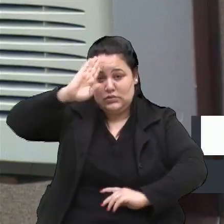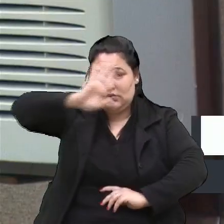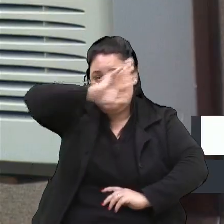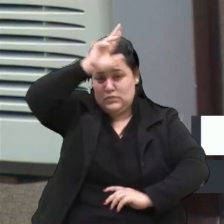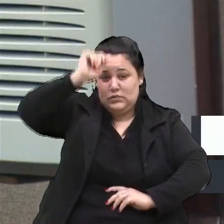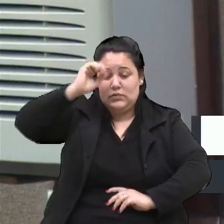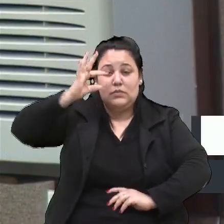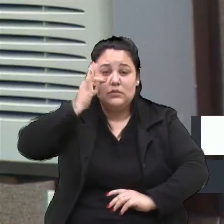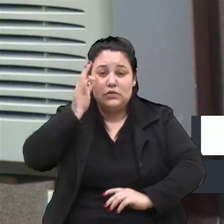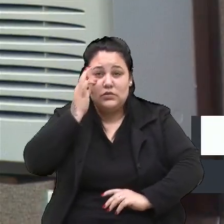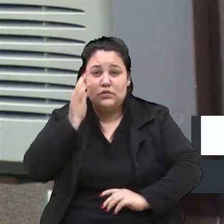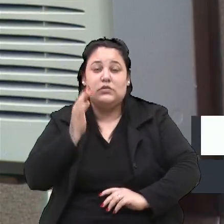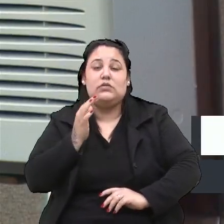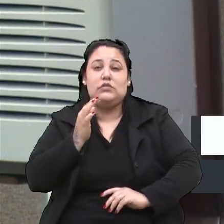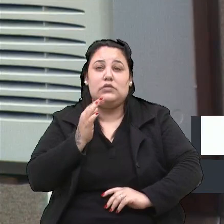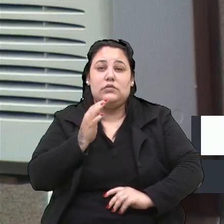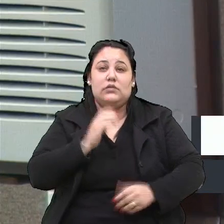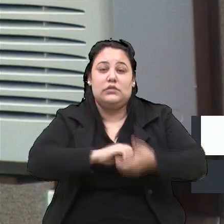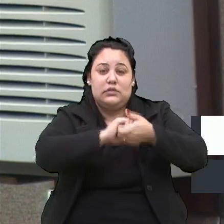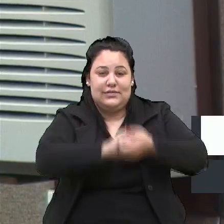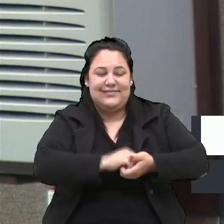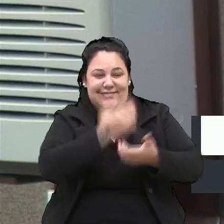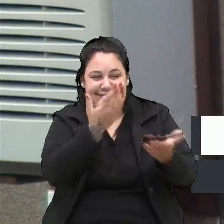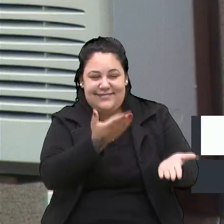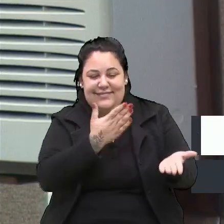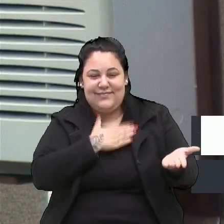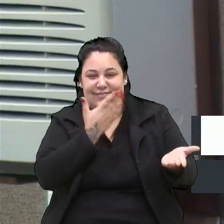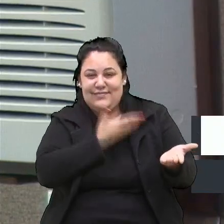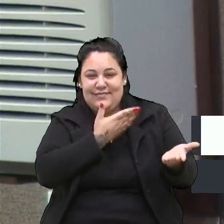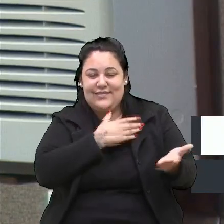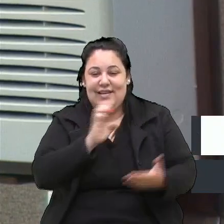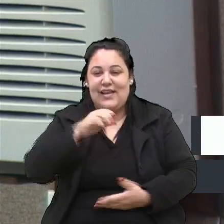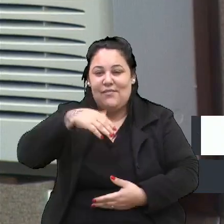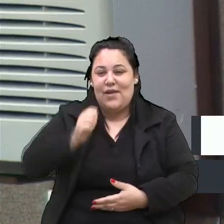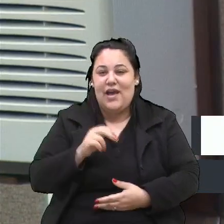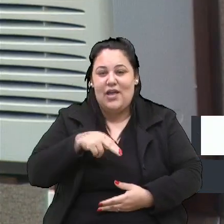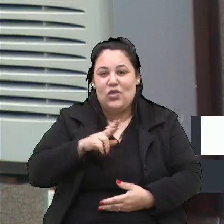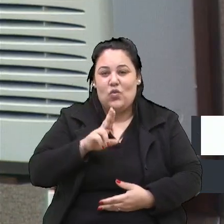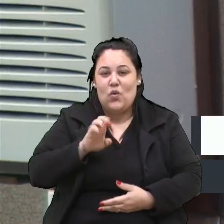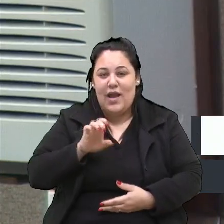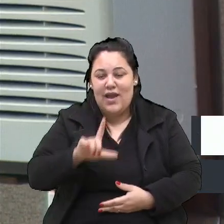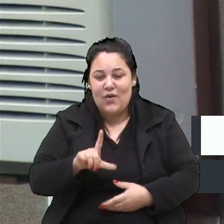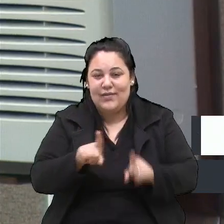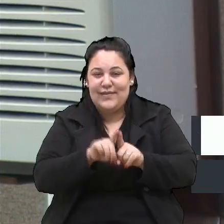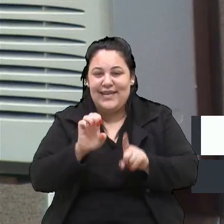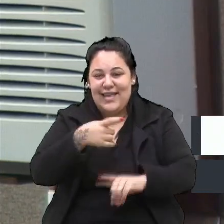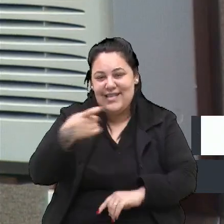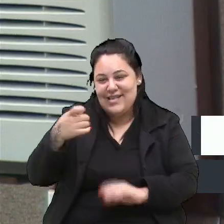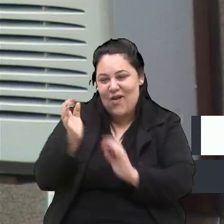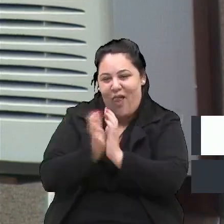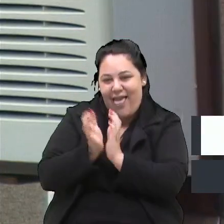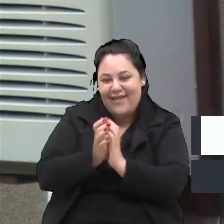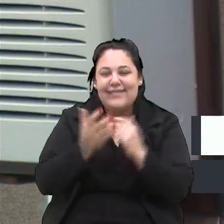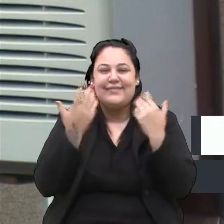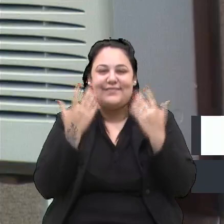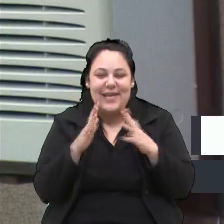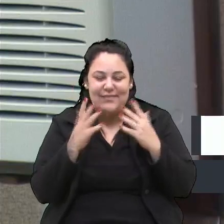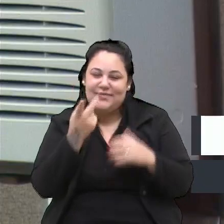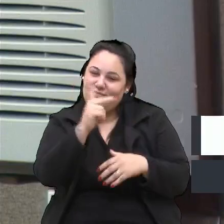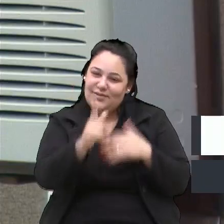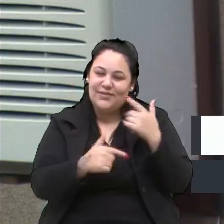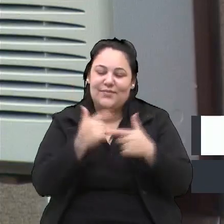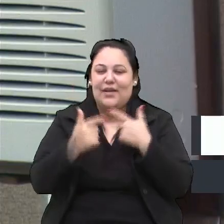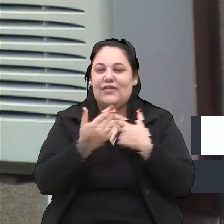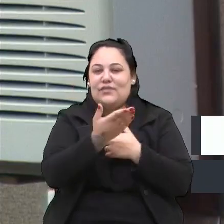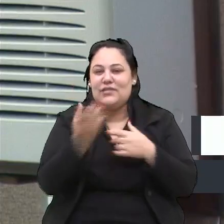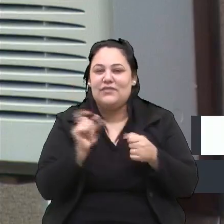presentes. Saudar o Fugante, o meu querido amigo Emanuel, meu colega, ex-colega. Parabéns pelo trabalho que vocês fazem,